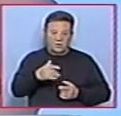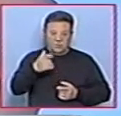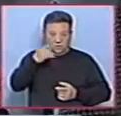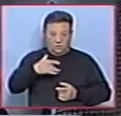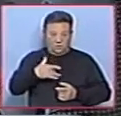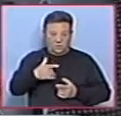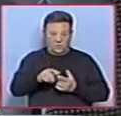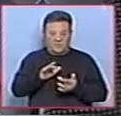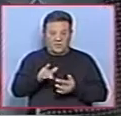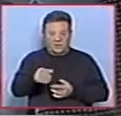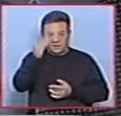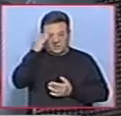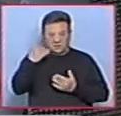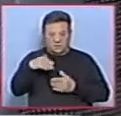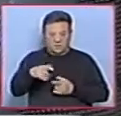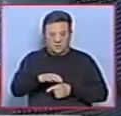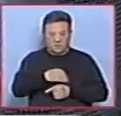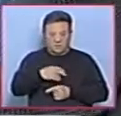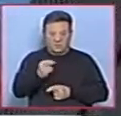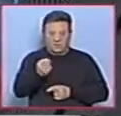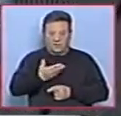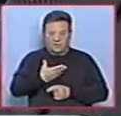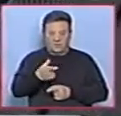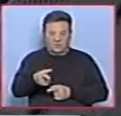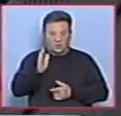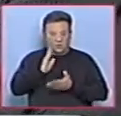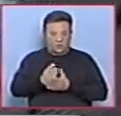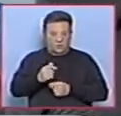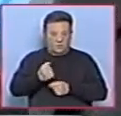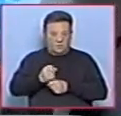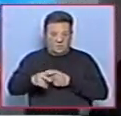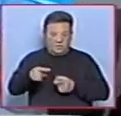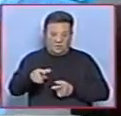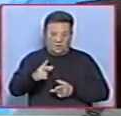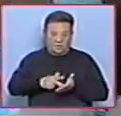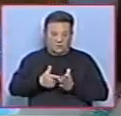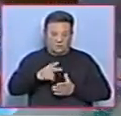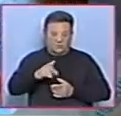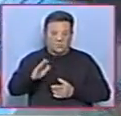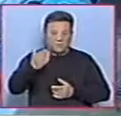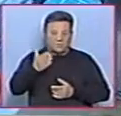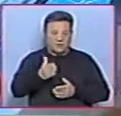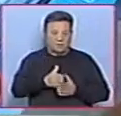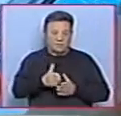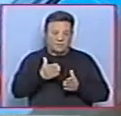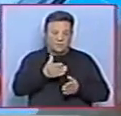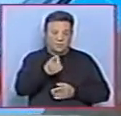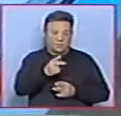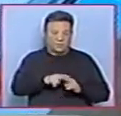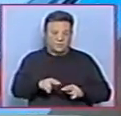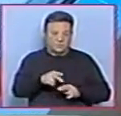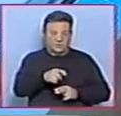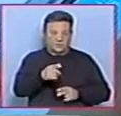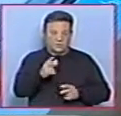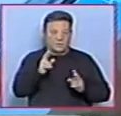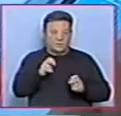um simulador médico 3D de última geração, tecnologia portuguesa. O primeiro a utilizar numa unidade hospitalar,